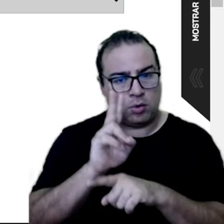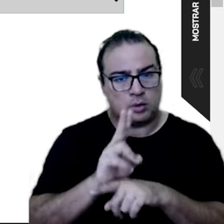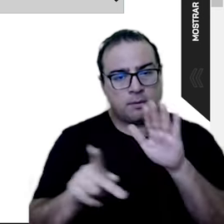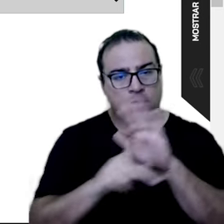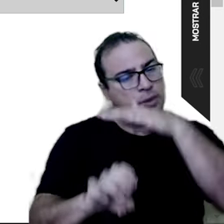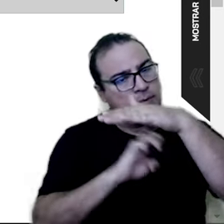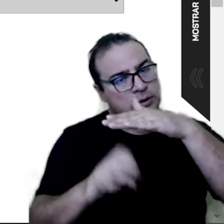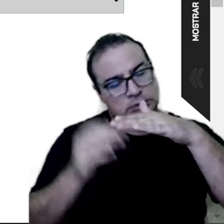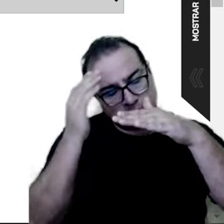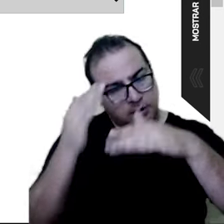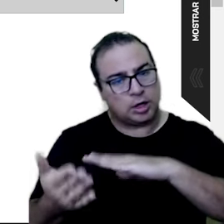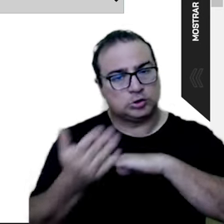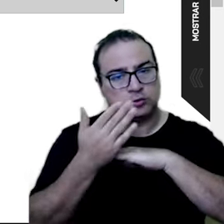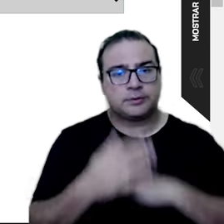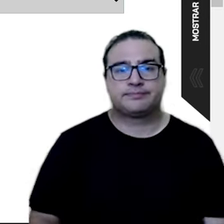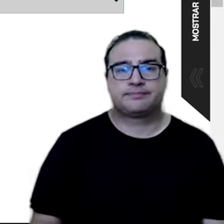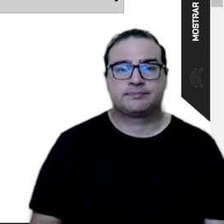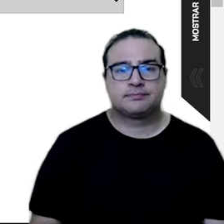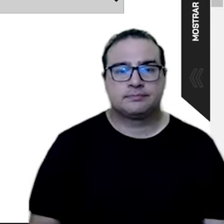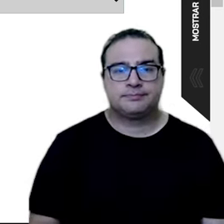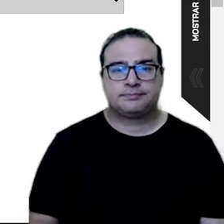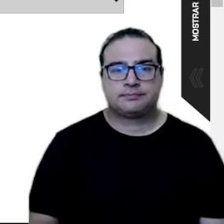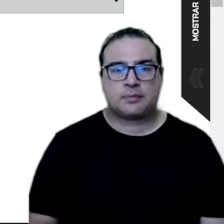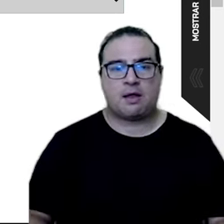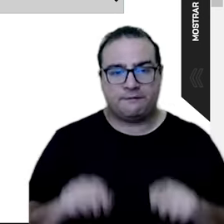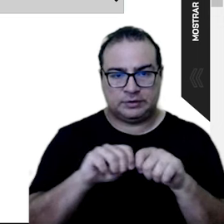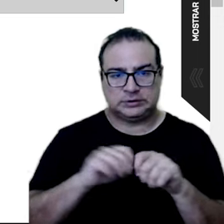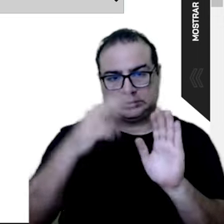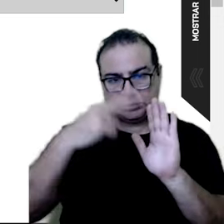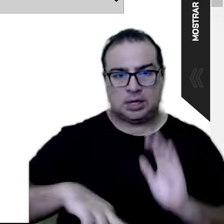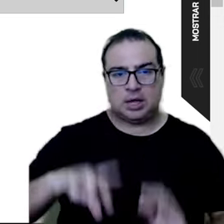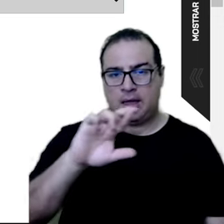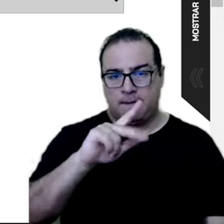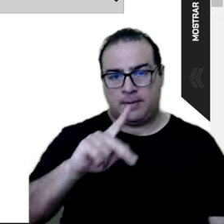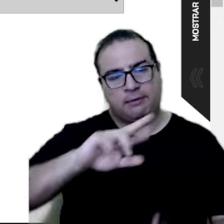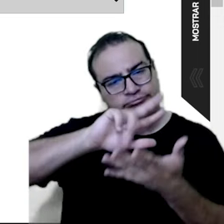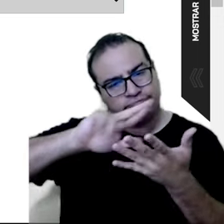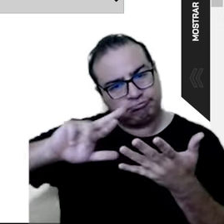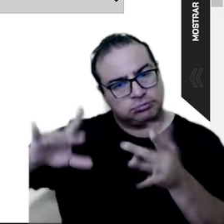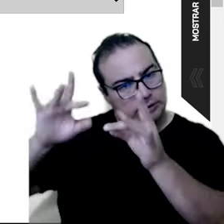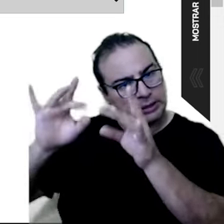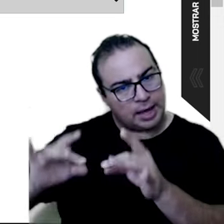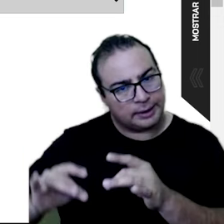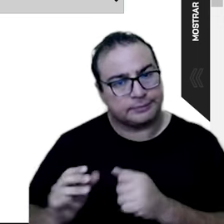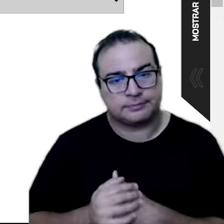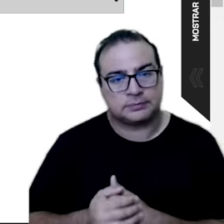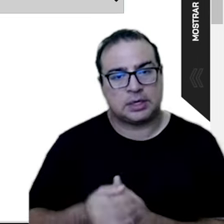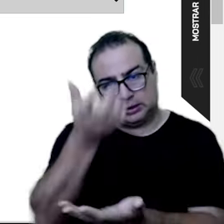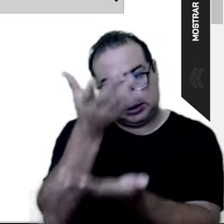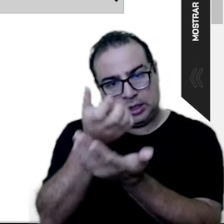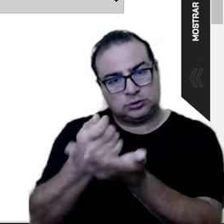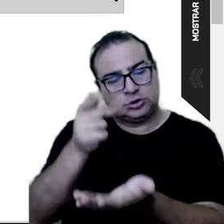da empresa ela que vai fazer o auxílio e né Fazer a leitura ali do rp e assim vai os dados